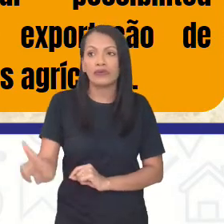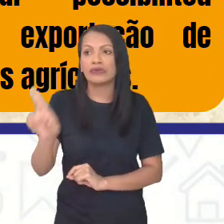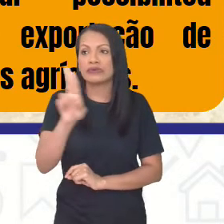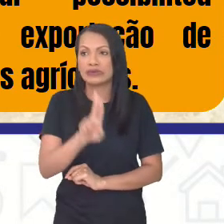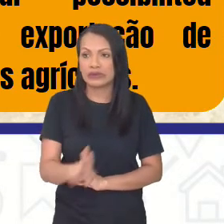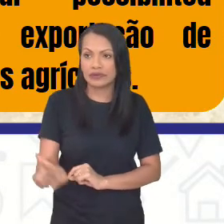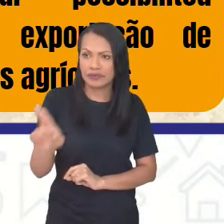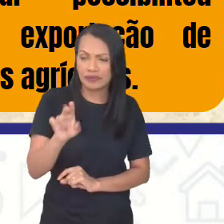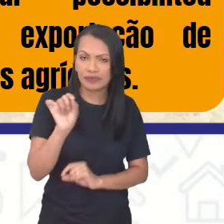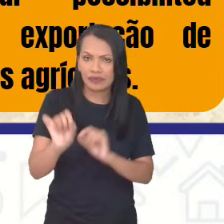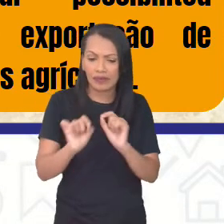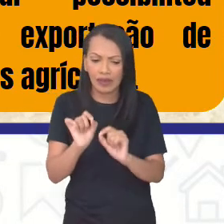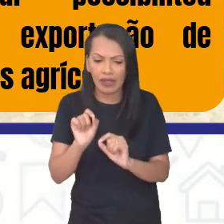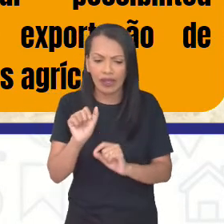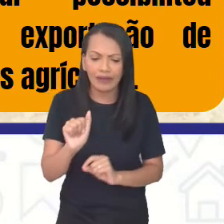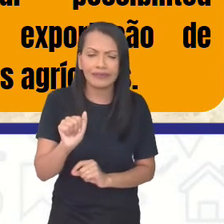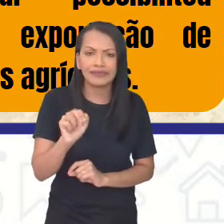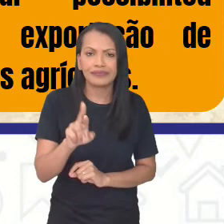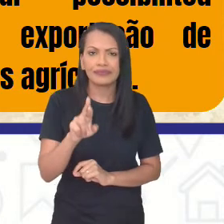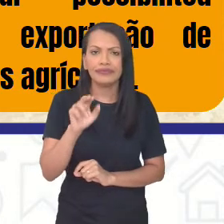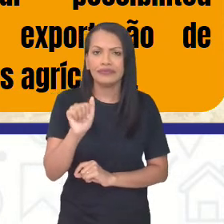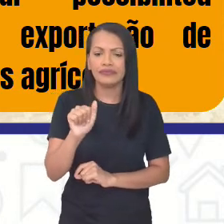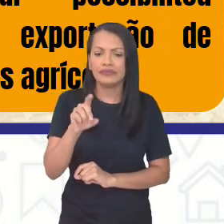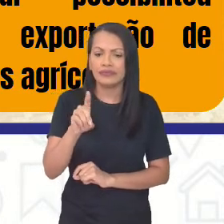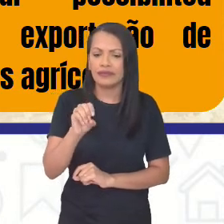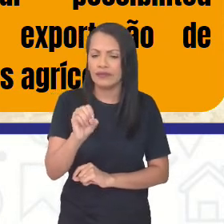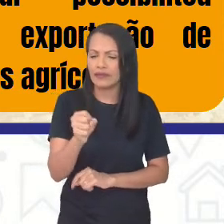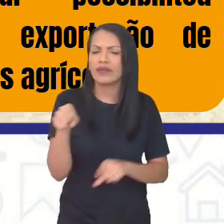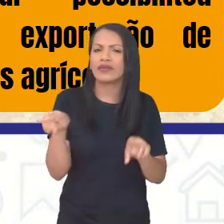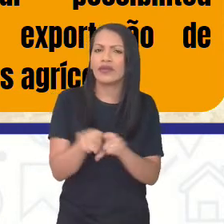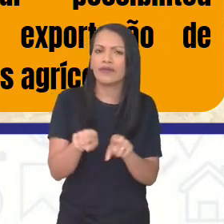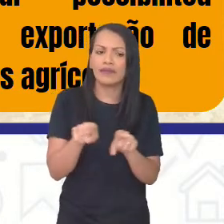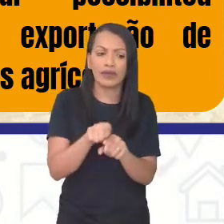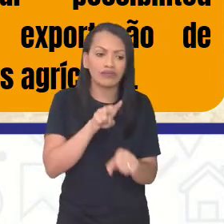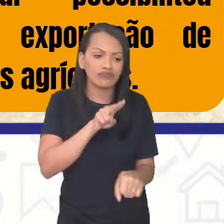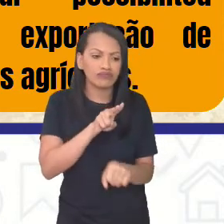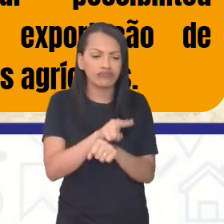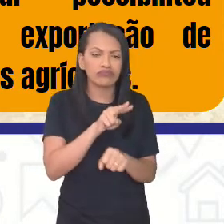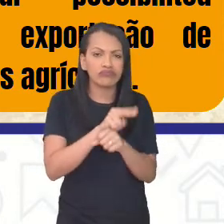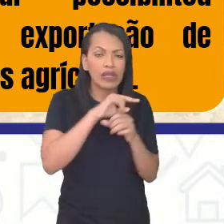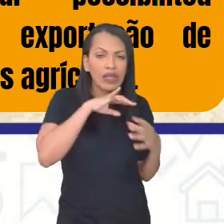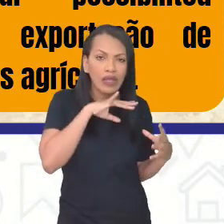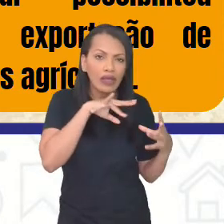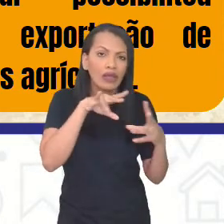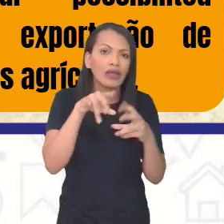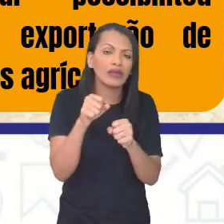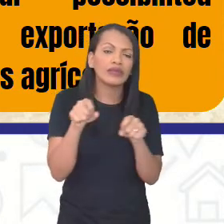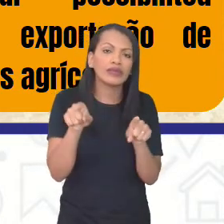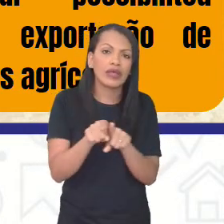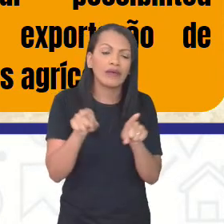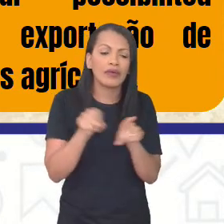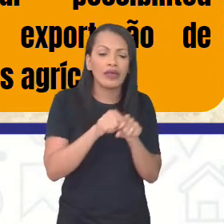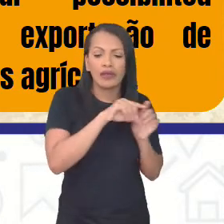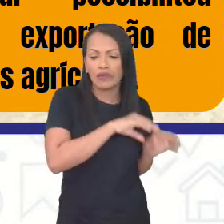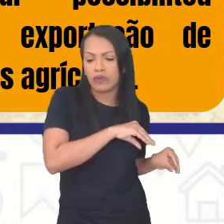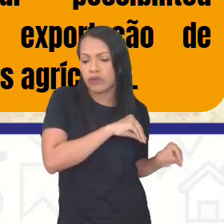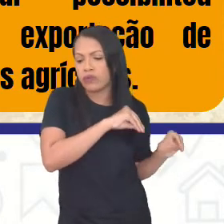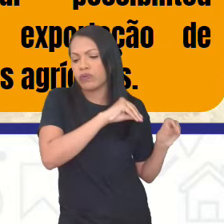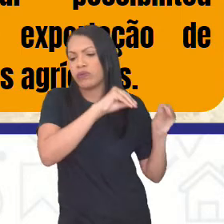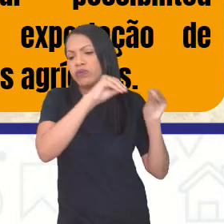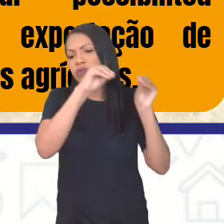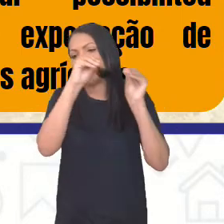arados movidos por tração animal, que possibilitou atividades de exportação dos seus